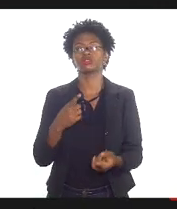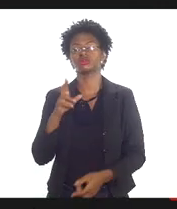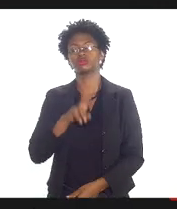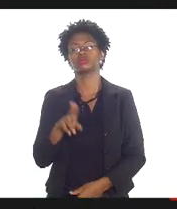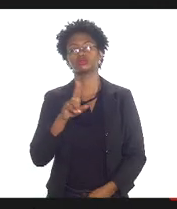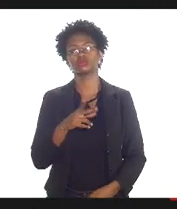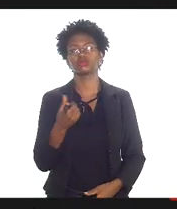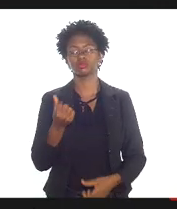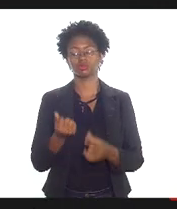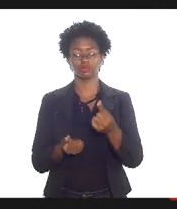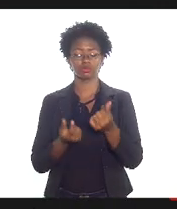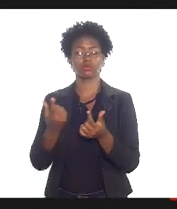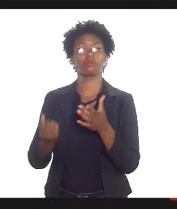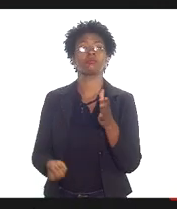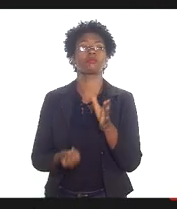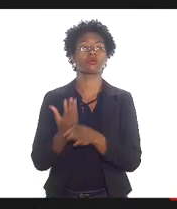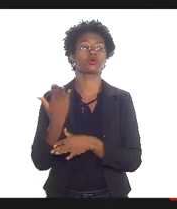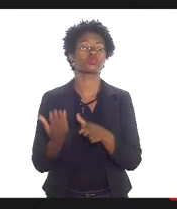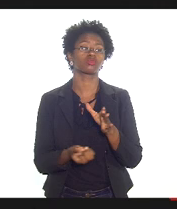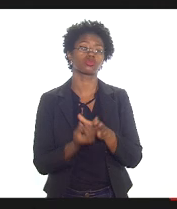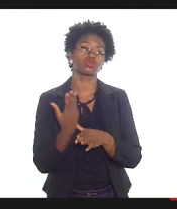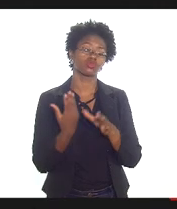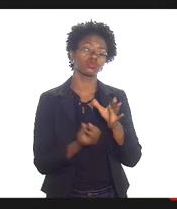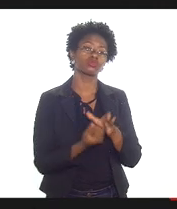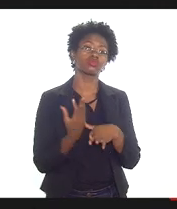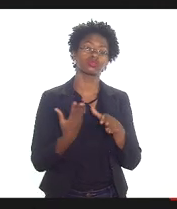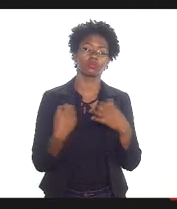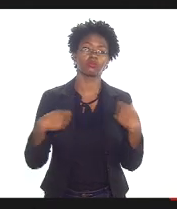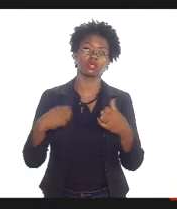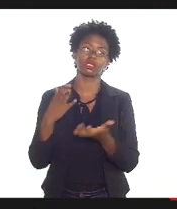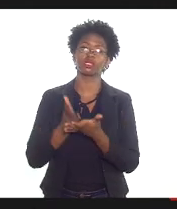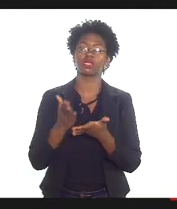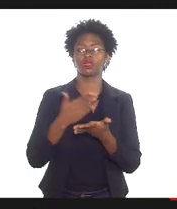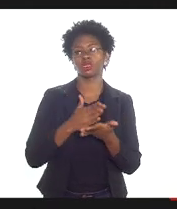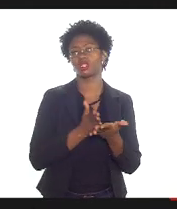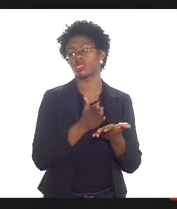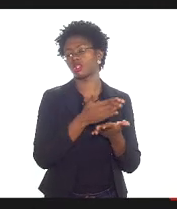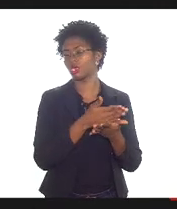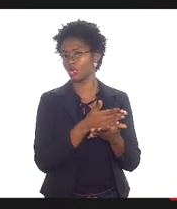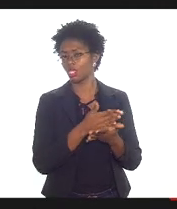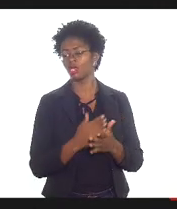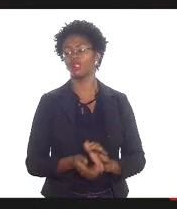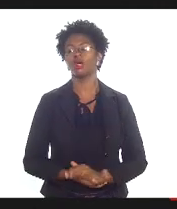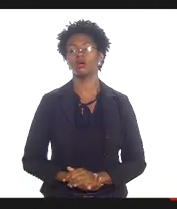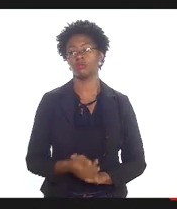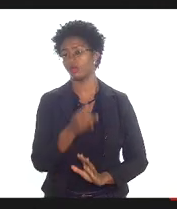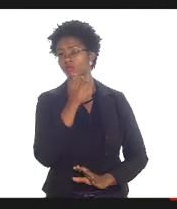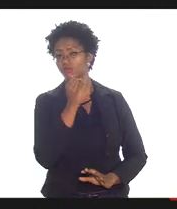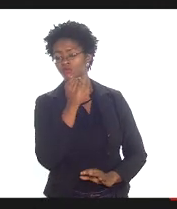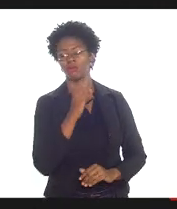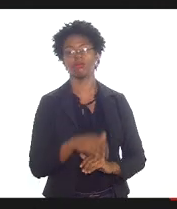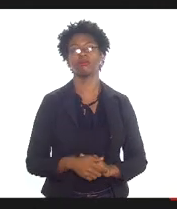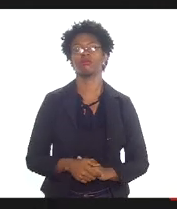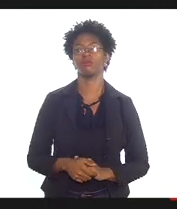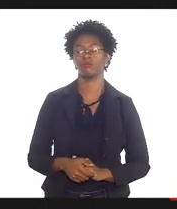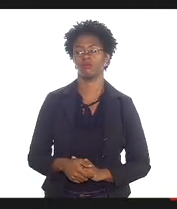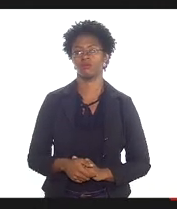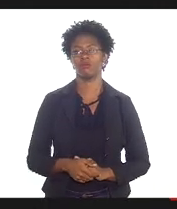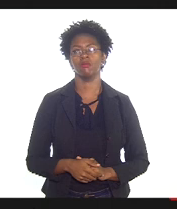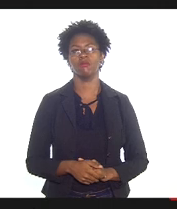produção que devem ser rateadas a mais de um campo. Por exemplo,